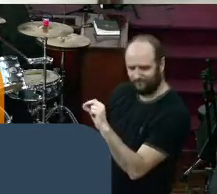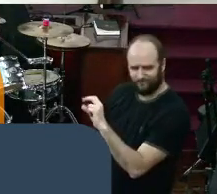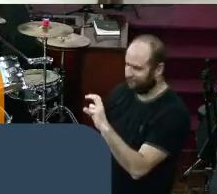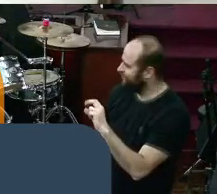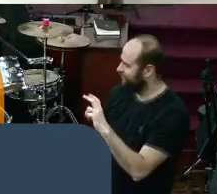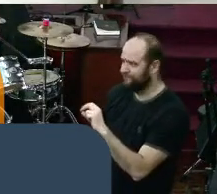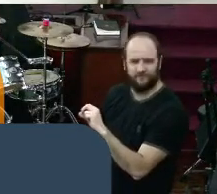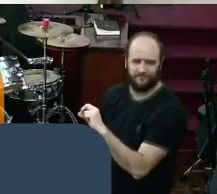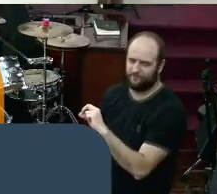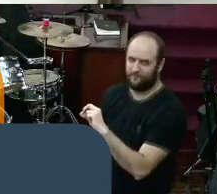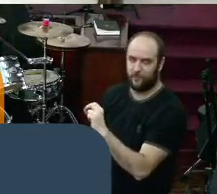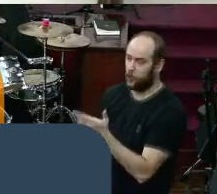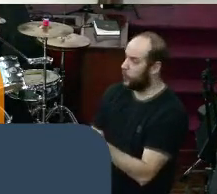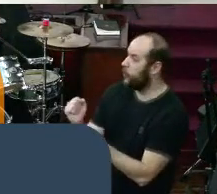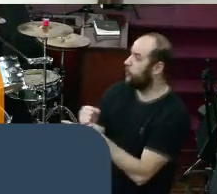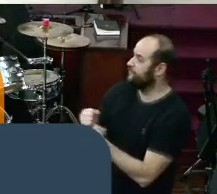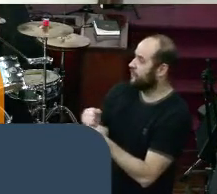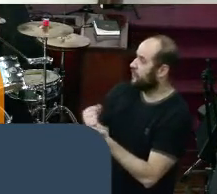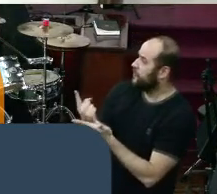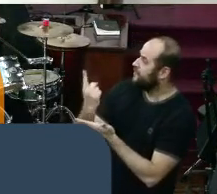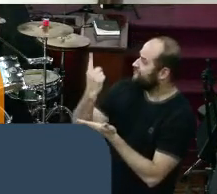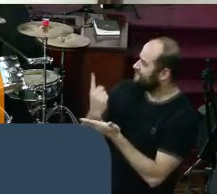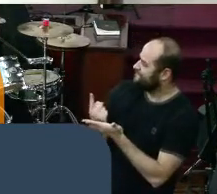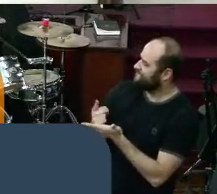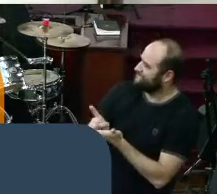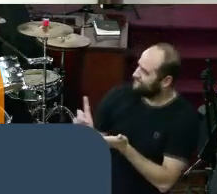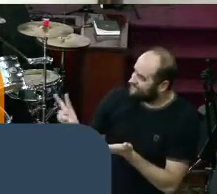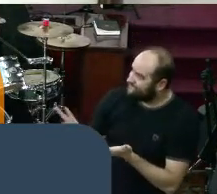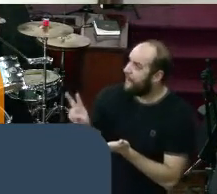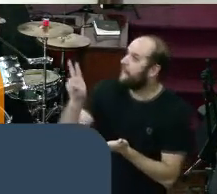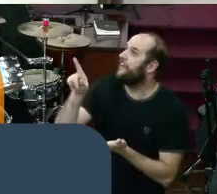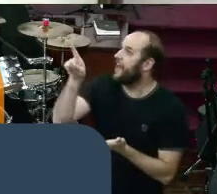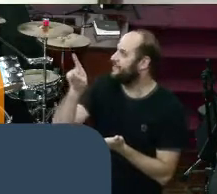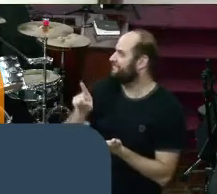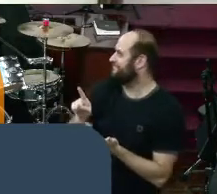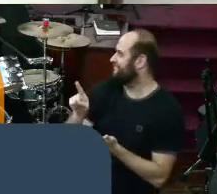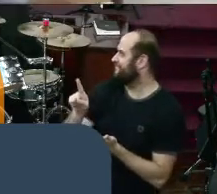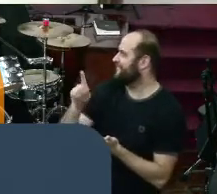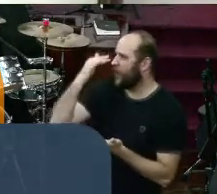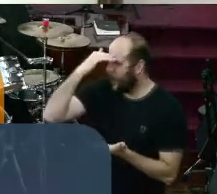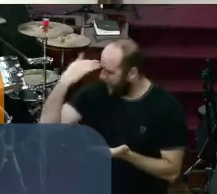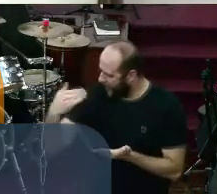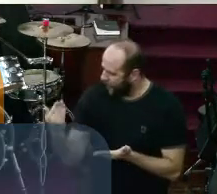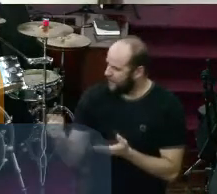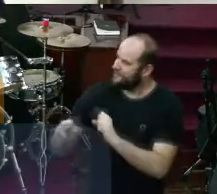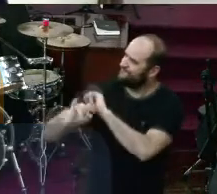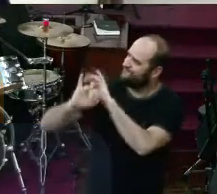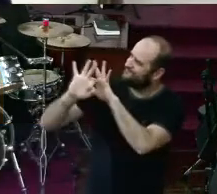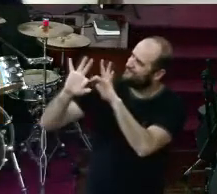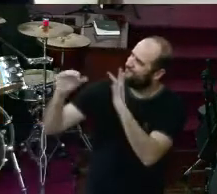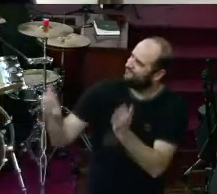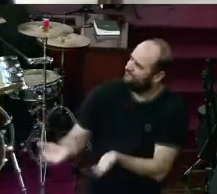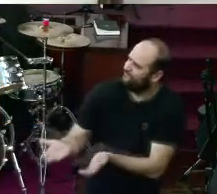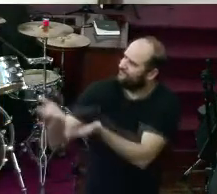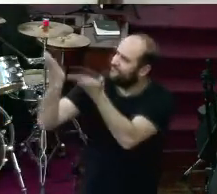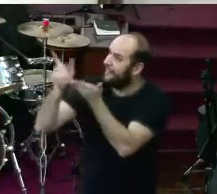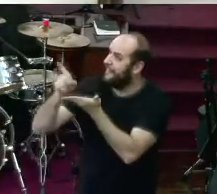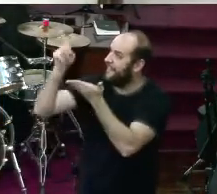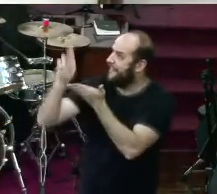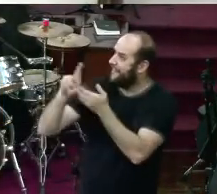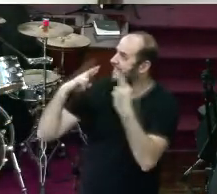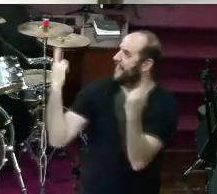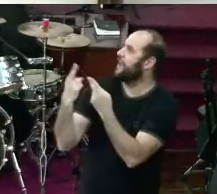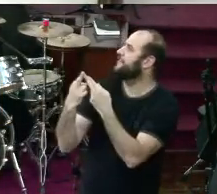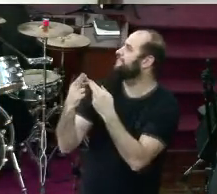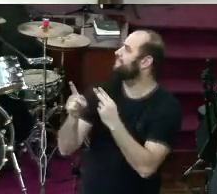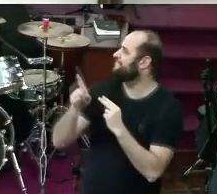quem sempre esteve no controle, é o nosso Deus soberano. A Ele toda a honra e toda a glória. Ele reina, Ele